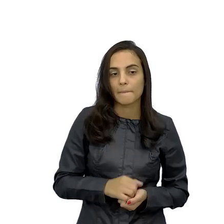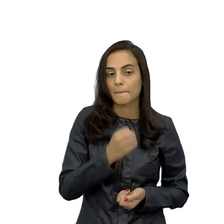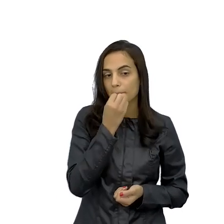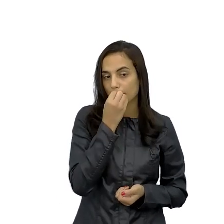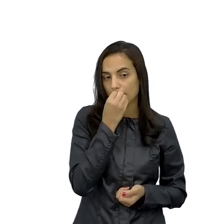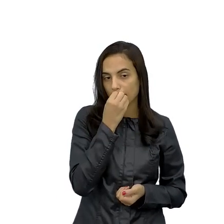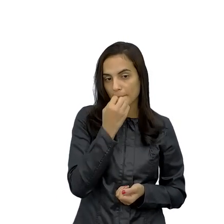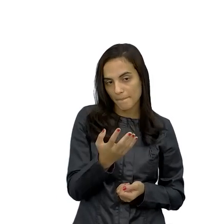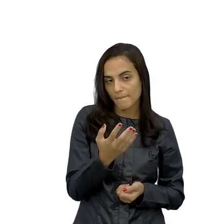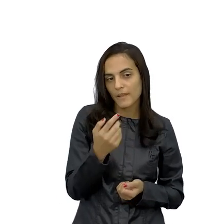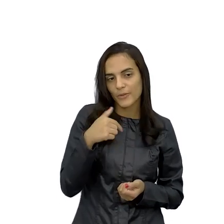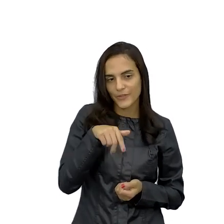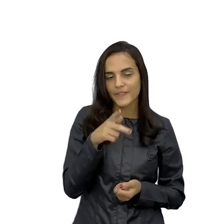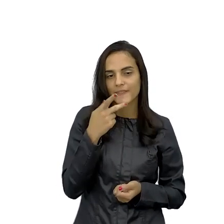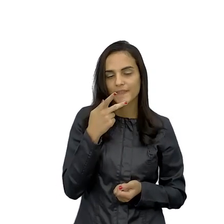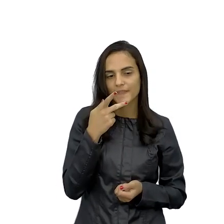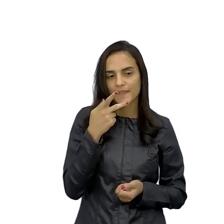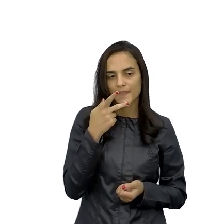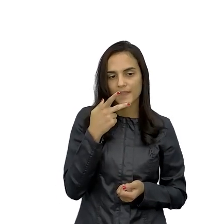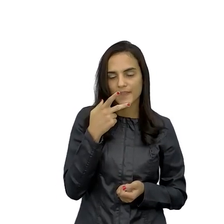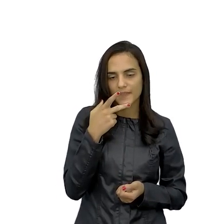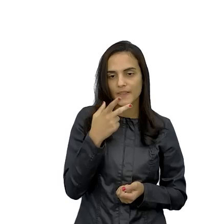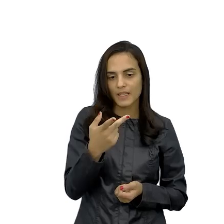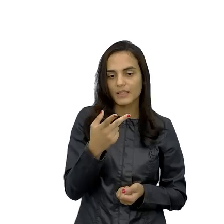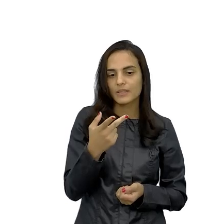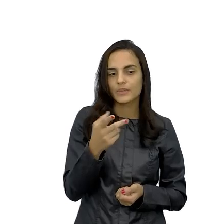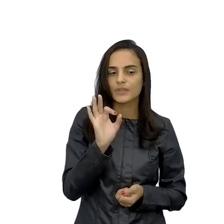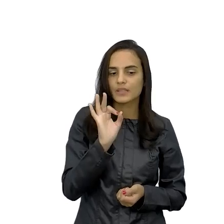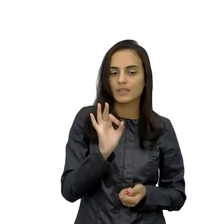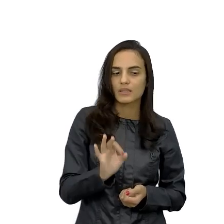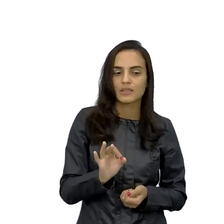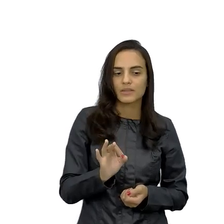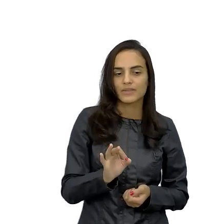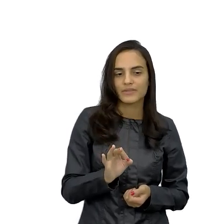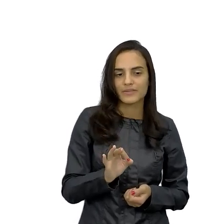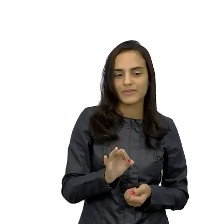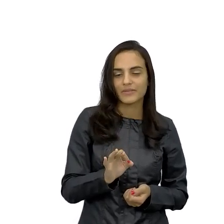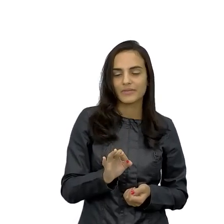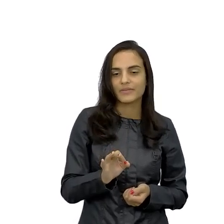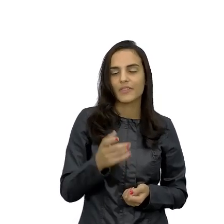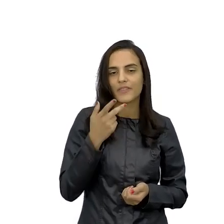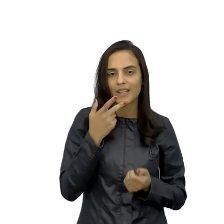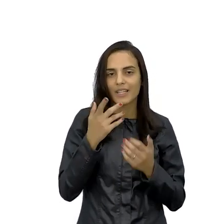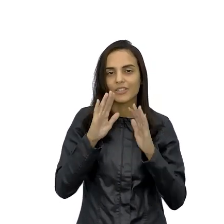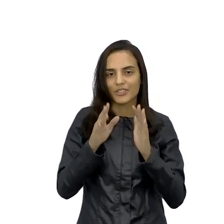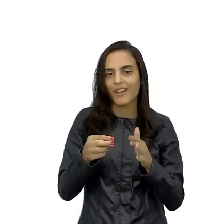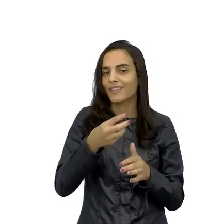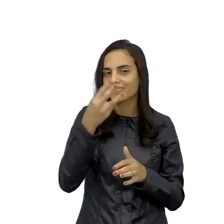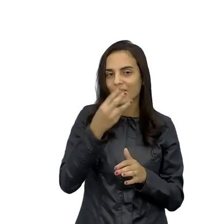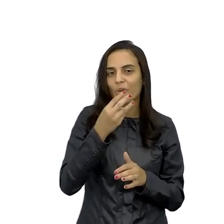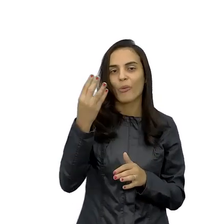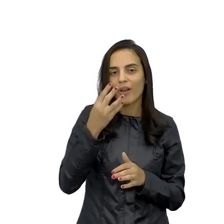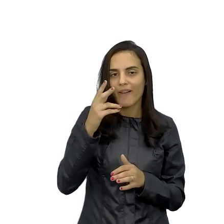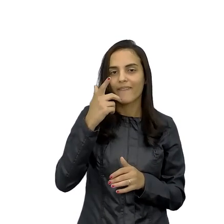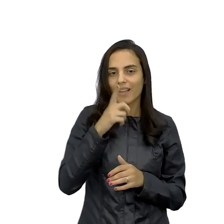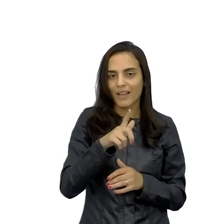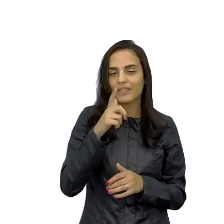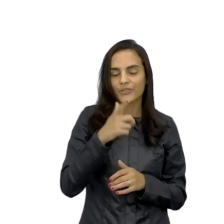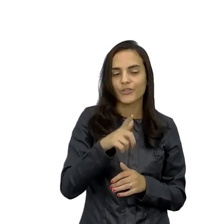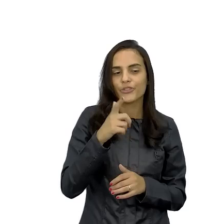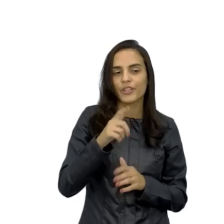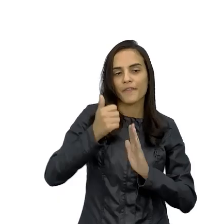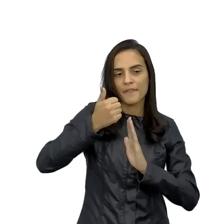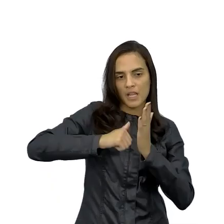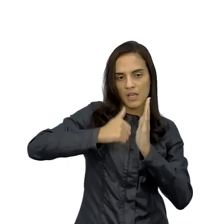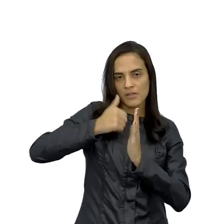Bom, a gente está falando, eventualmente, já falei umas 3 ou 4 vezes aqui, da avaliação diagnóstica de entrada,